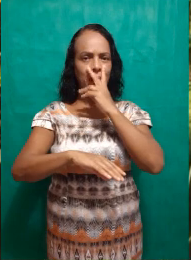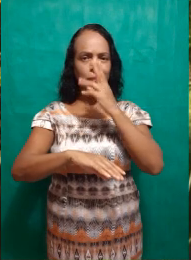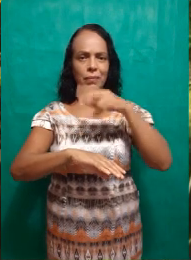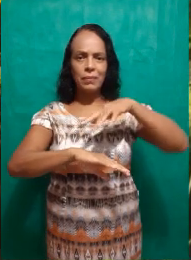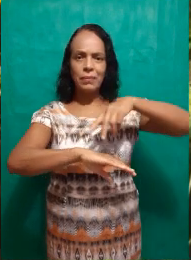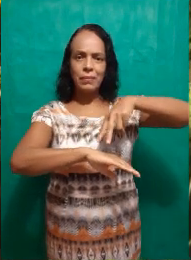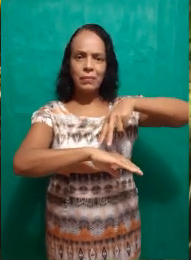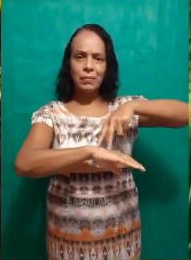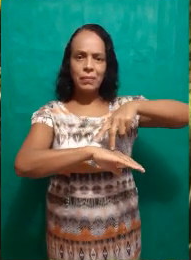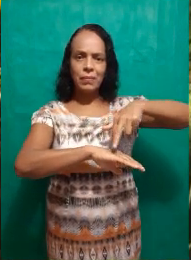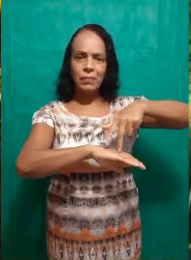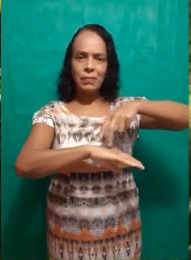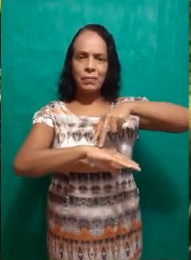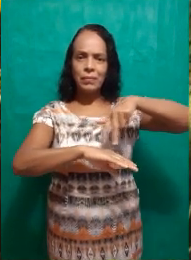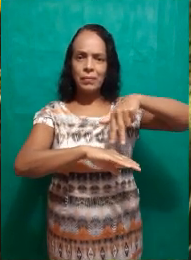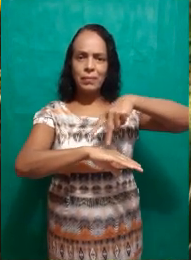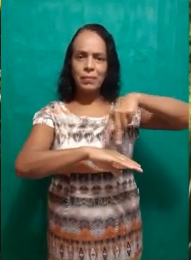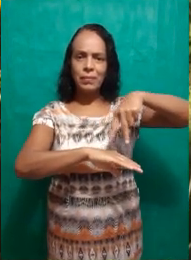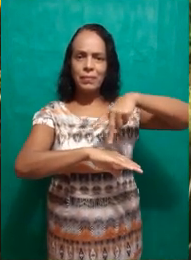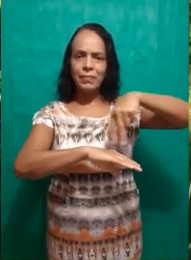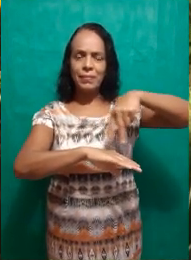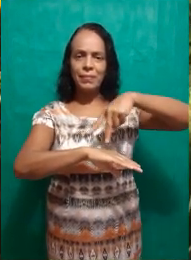da dança eram